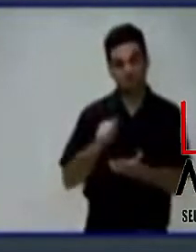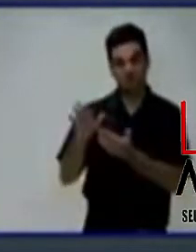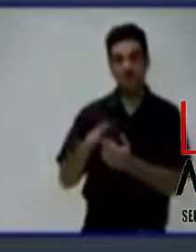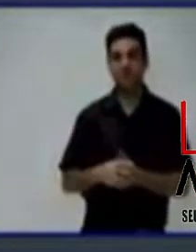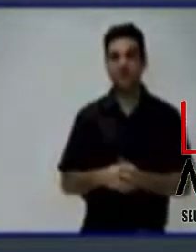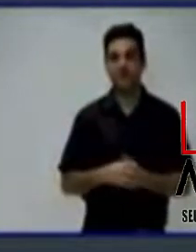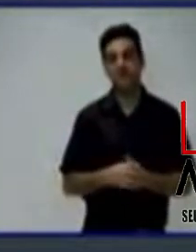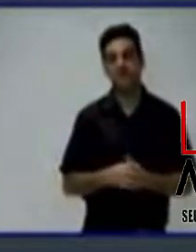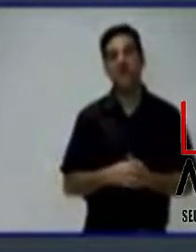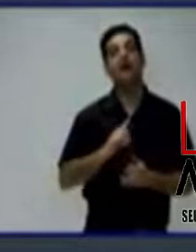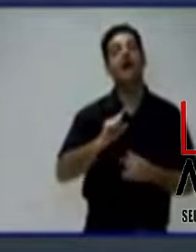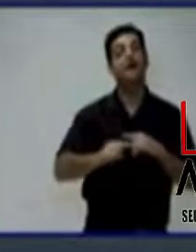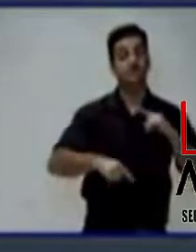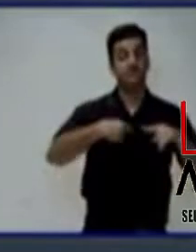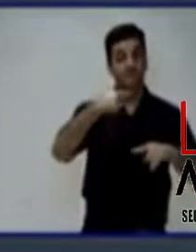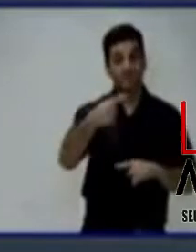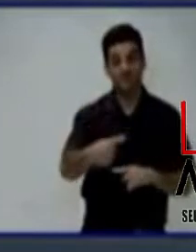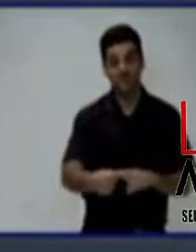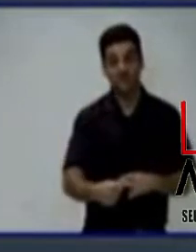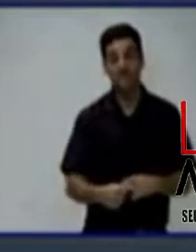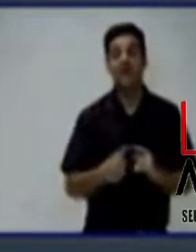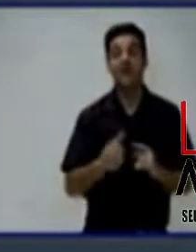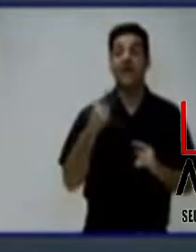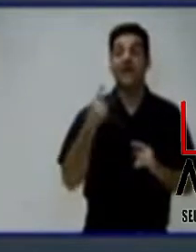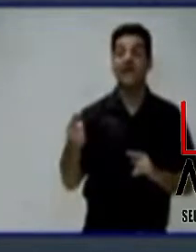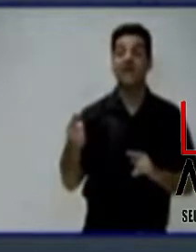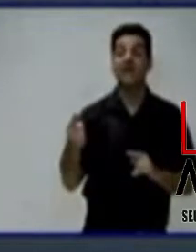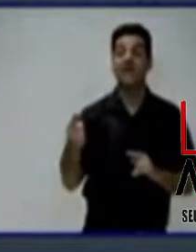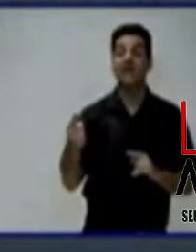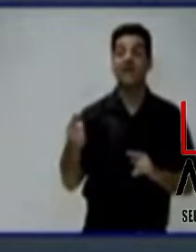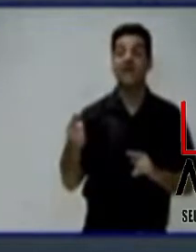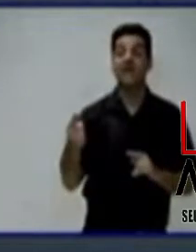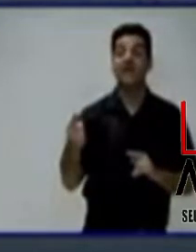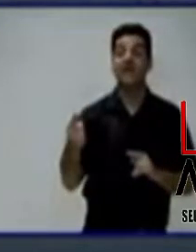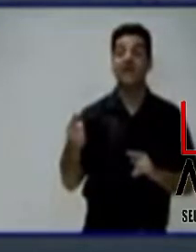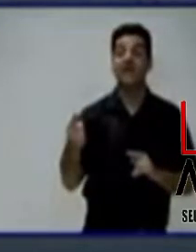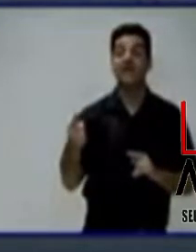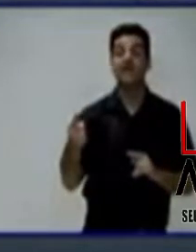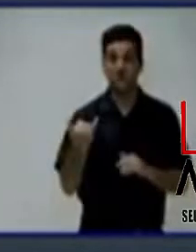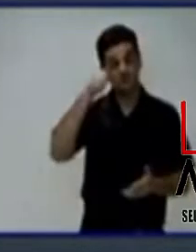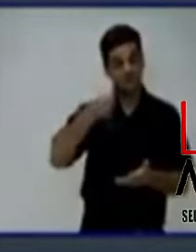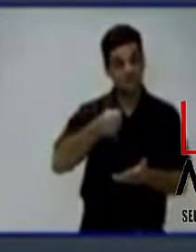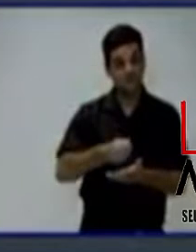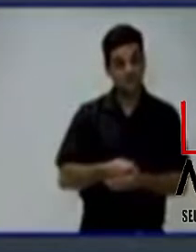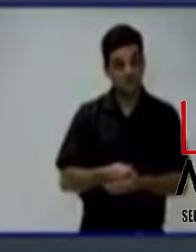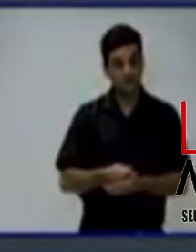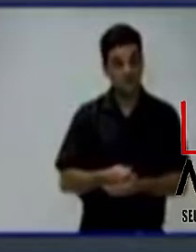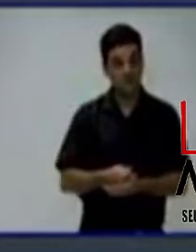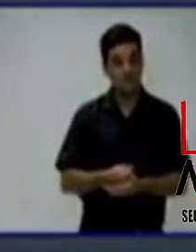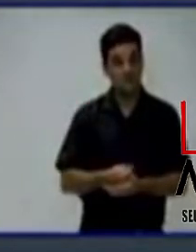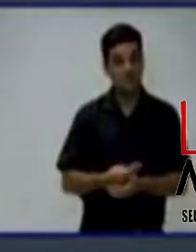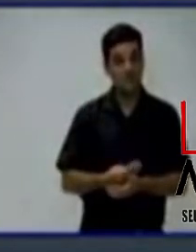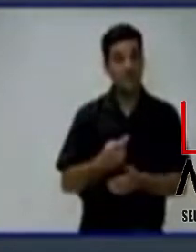Posteriormente, alega um fato superveniente, o agravante noticia que houve uma decisão somente